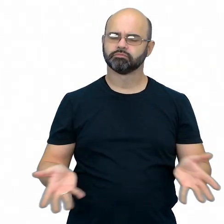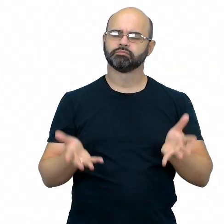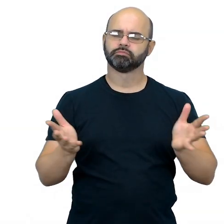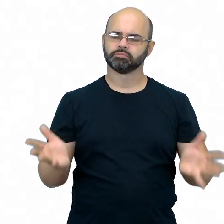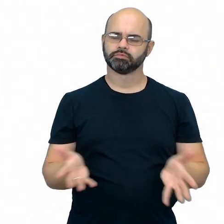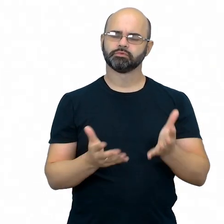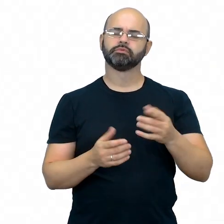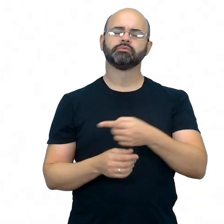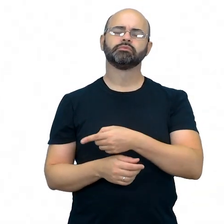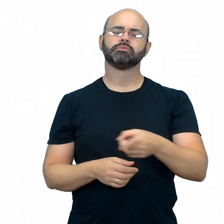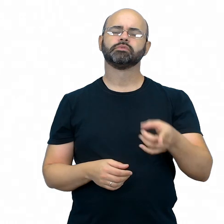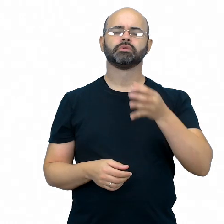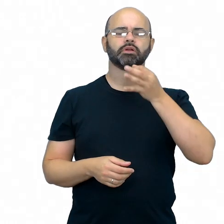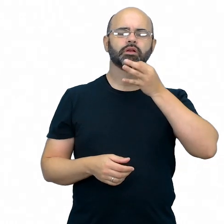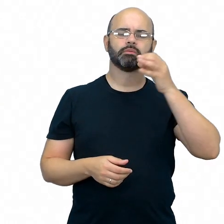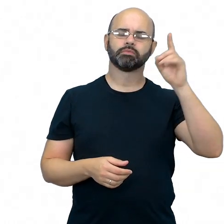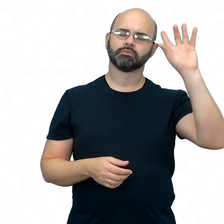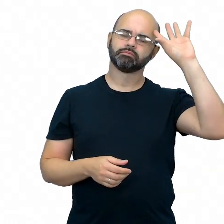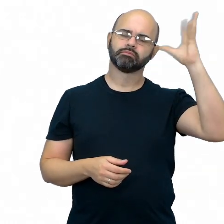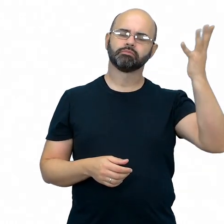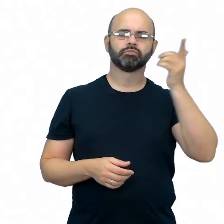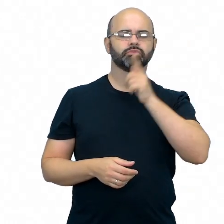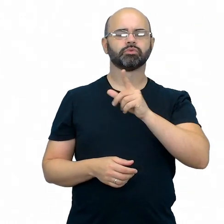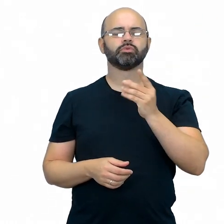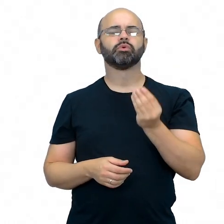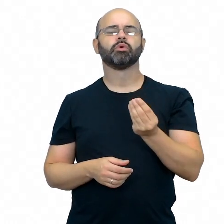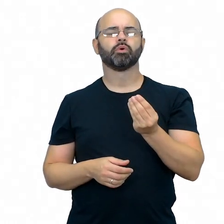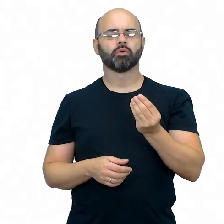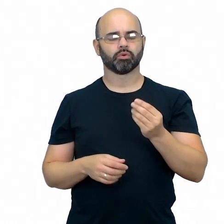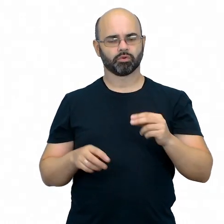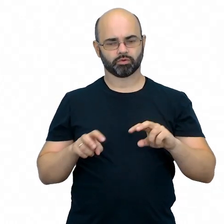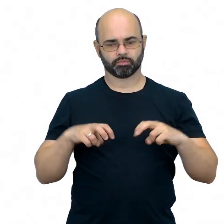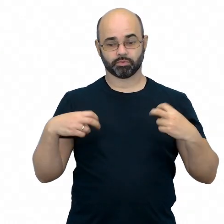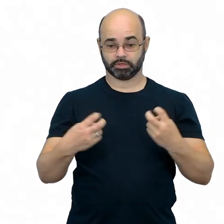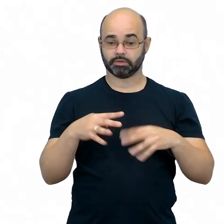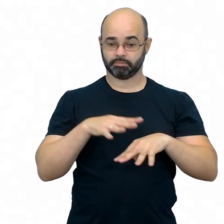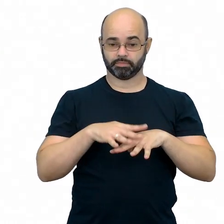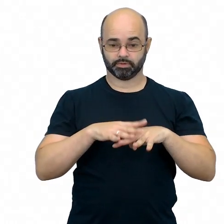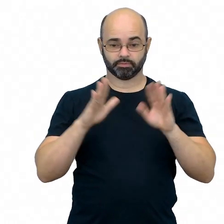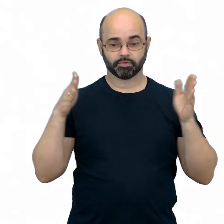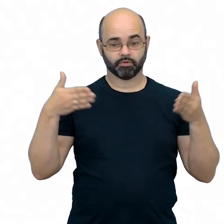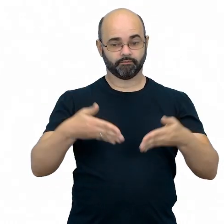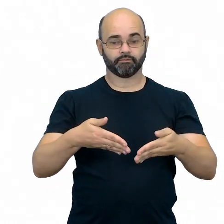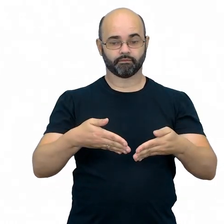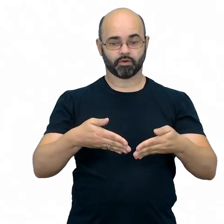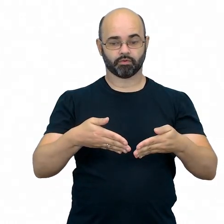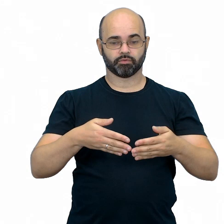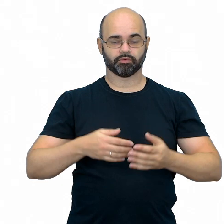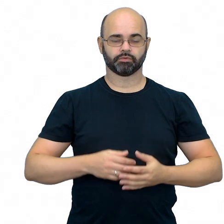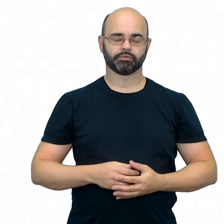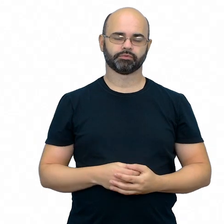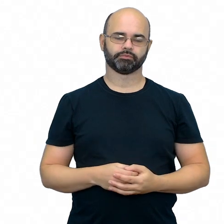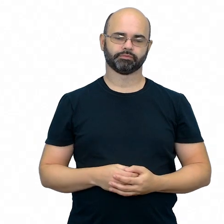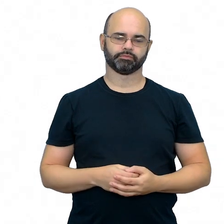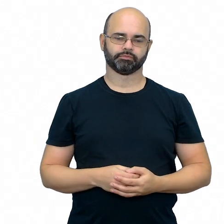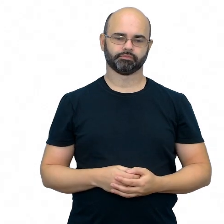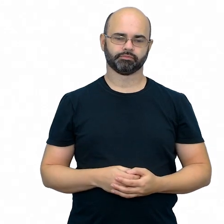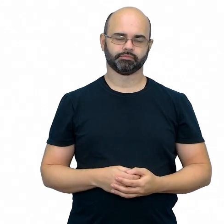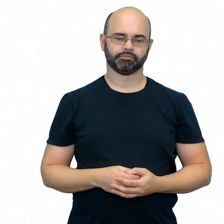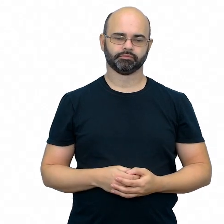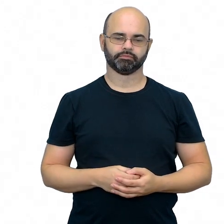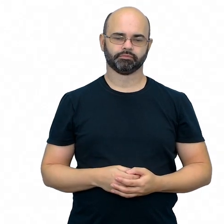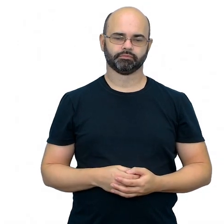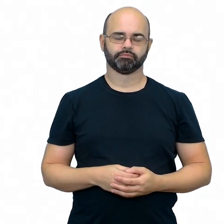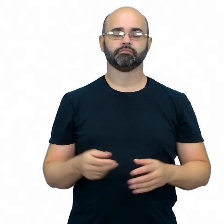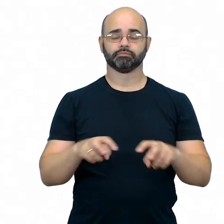promover um ambiente agradável envolvendo o ensino da matemática. Então, a proposta é organizar a roda de conversa,